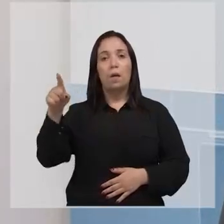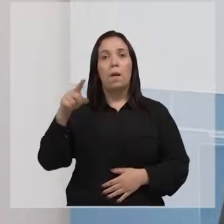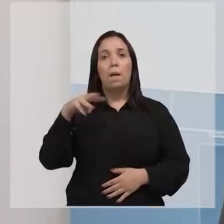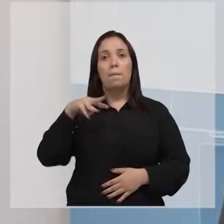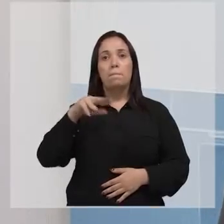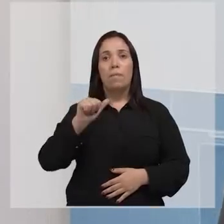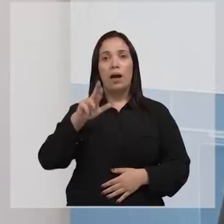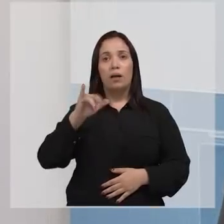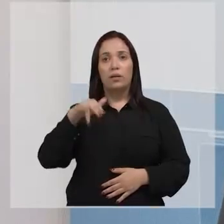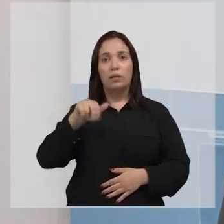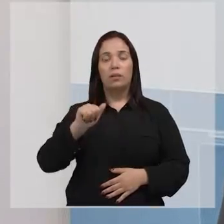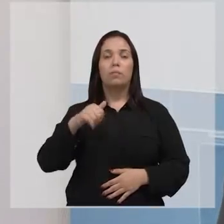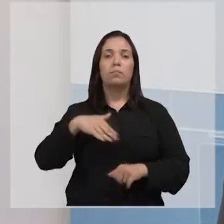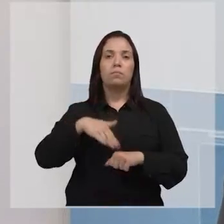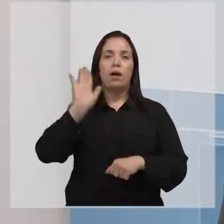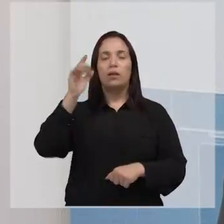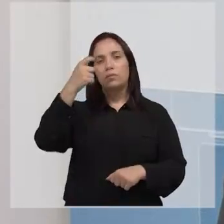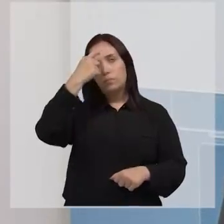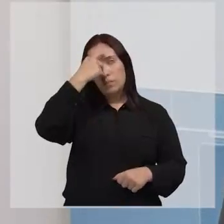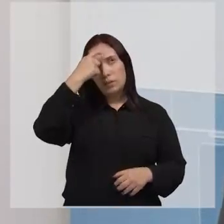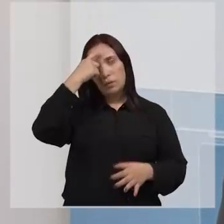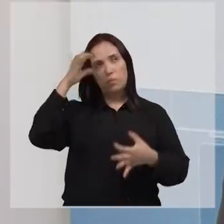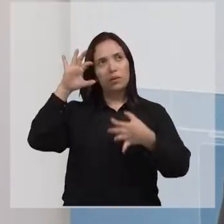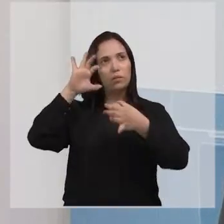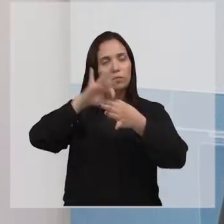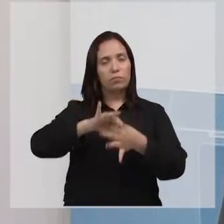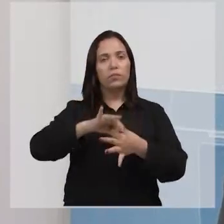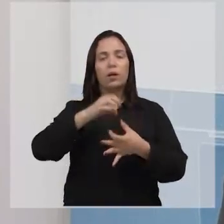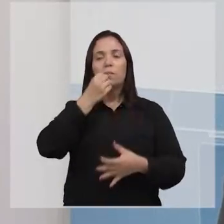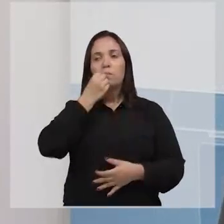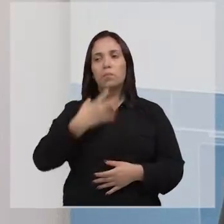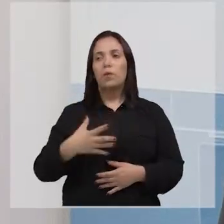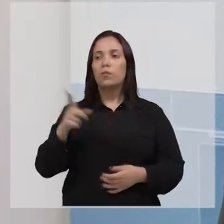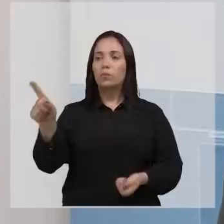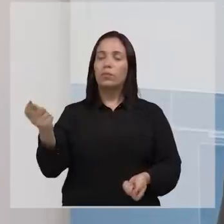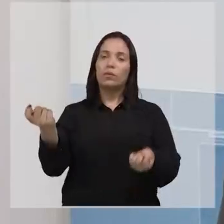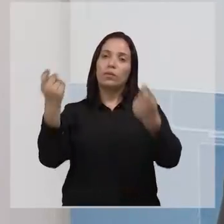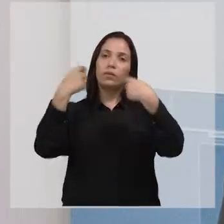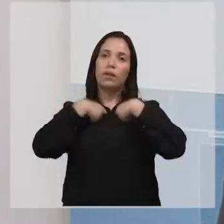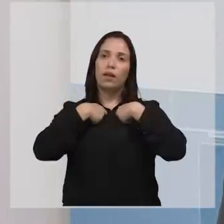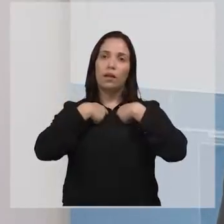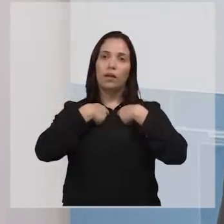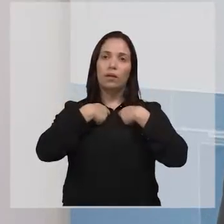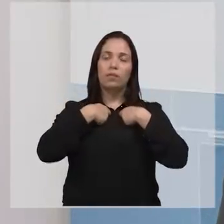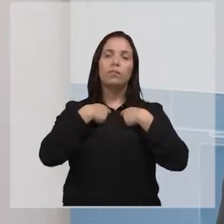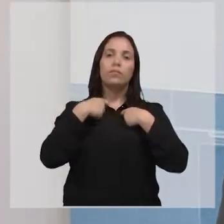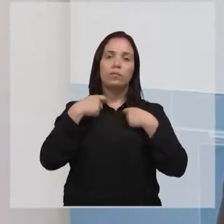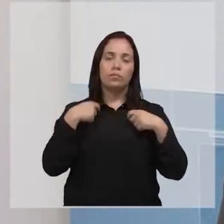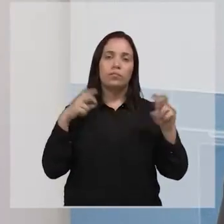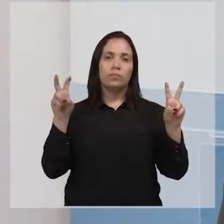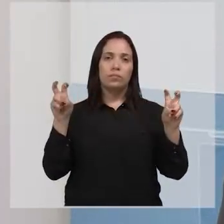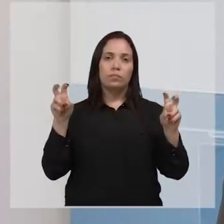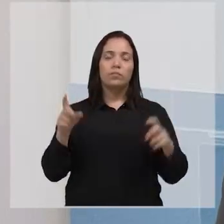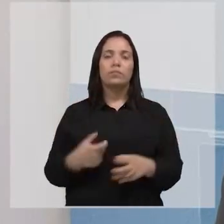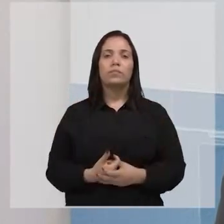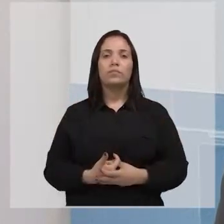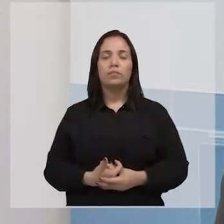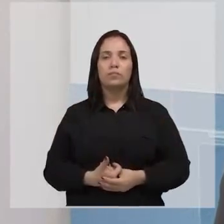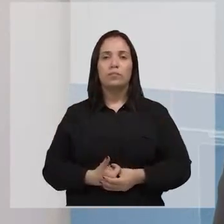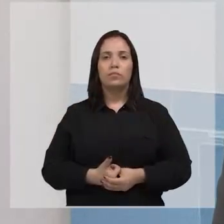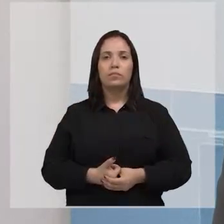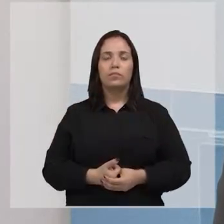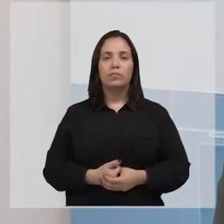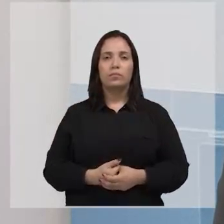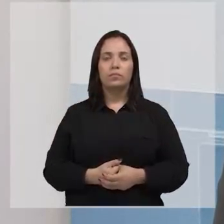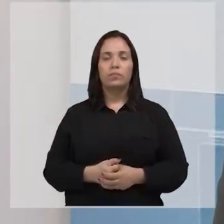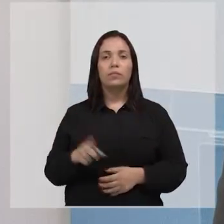Marina. Como você falou, obrigado, Luiz. Você agora me deu um handicap, eu vou trabalhar com ele, é o da Marina. A Marina,